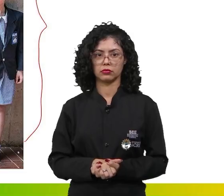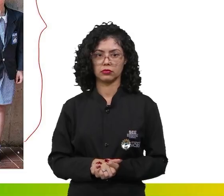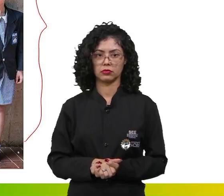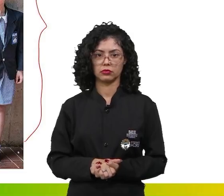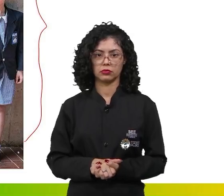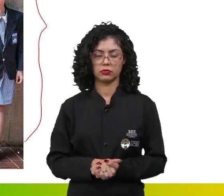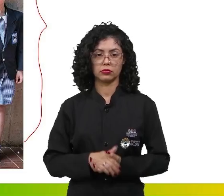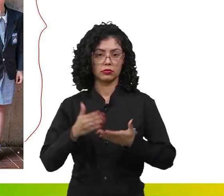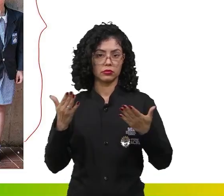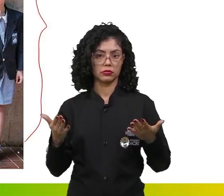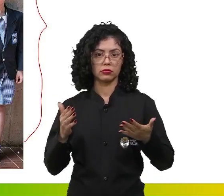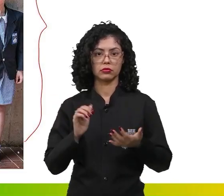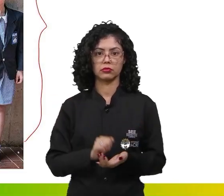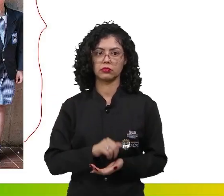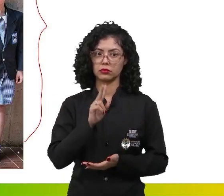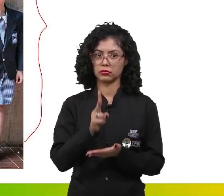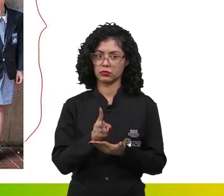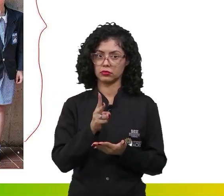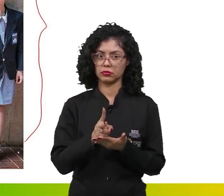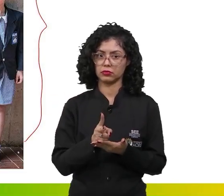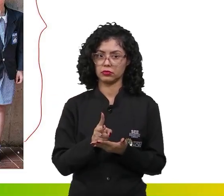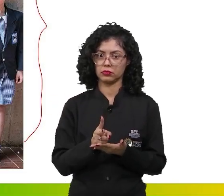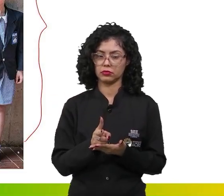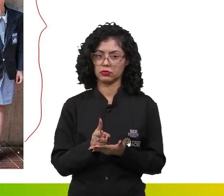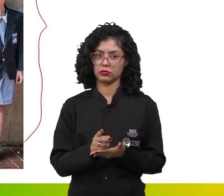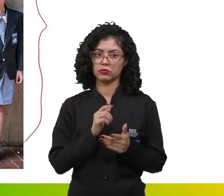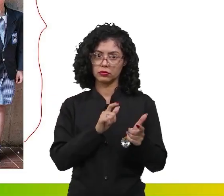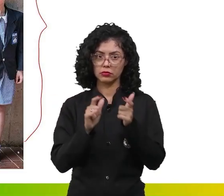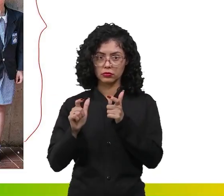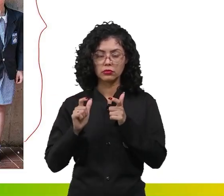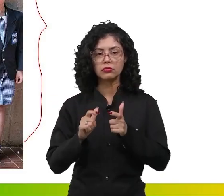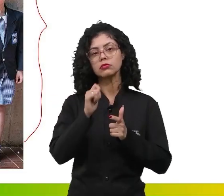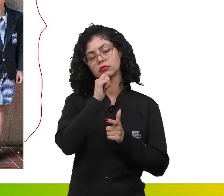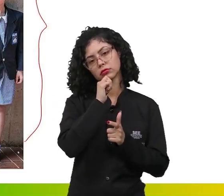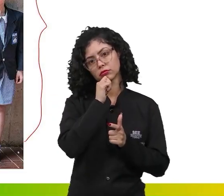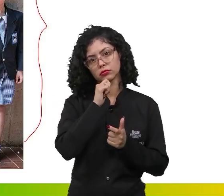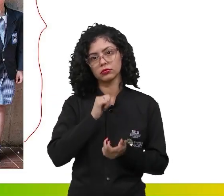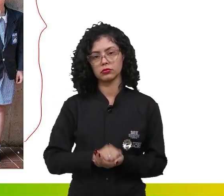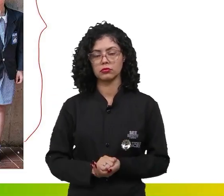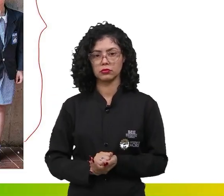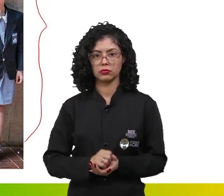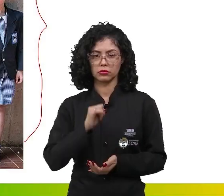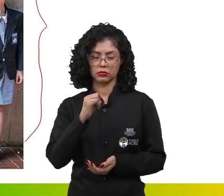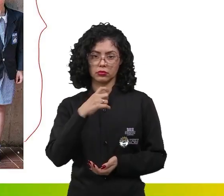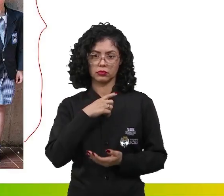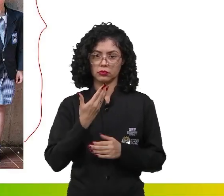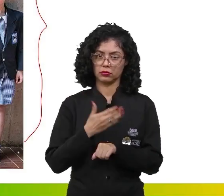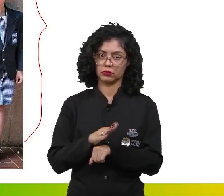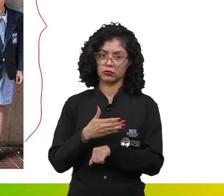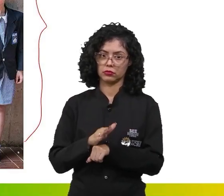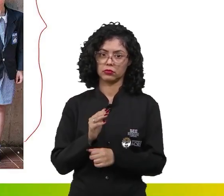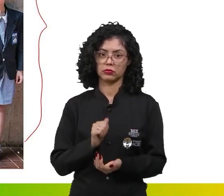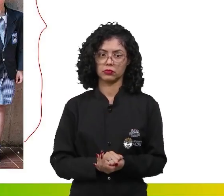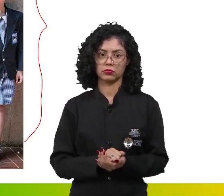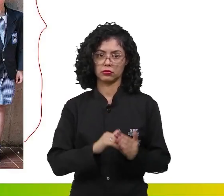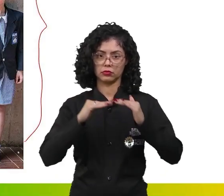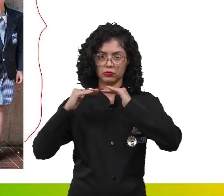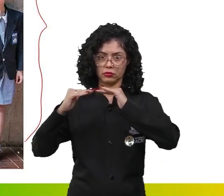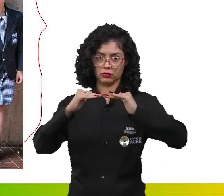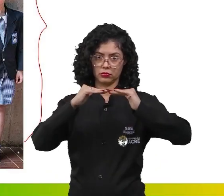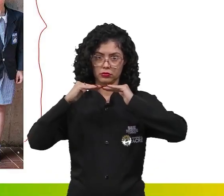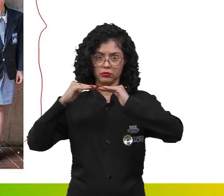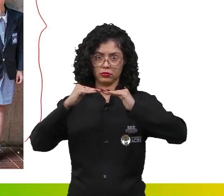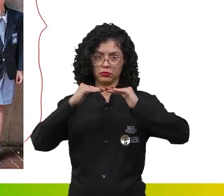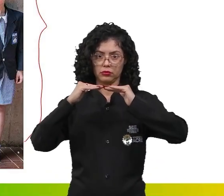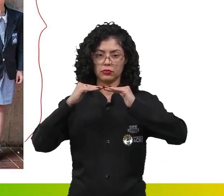Mandela. Então, mesmo num ambiente em que se deve praticar a